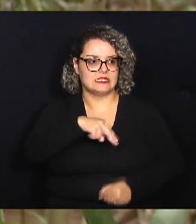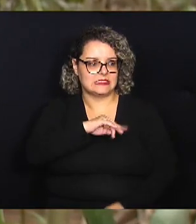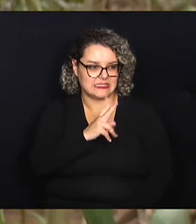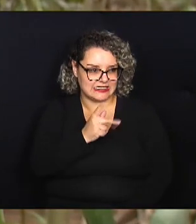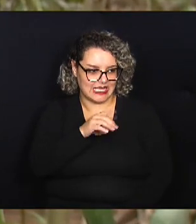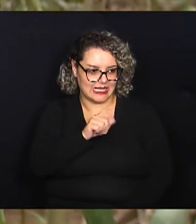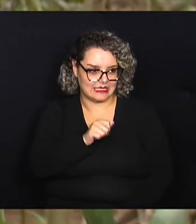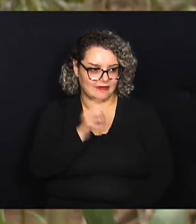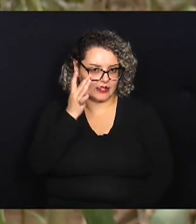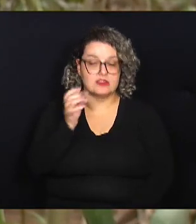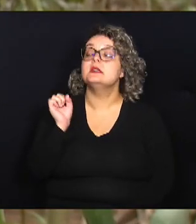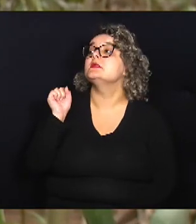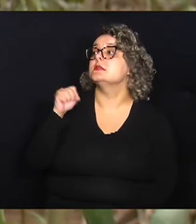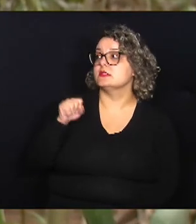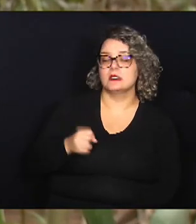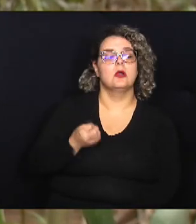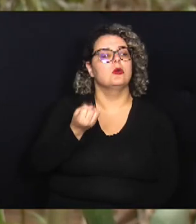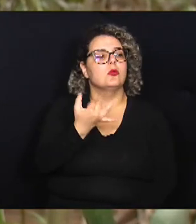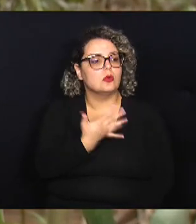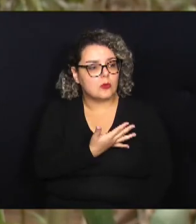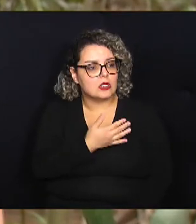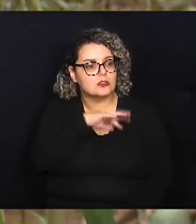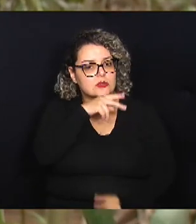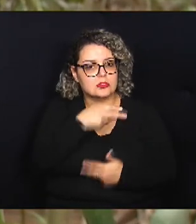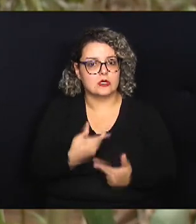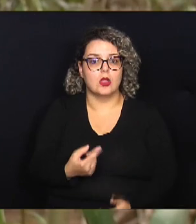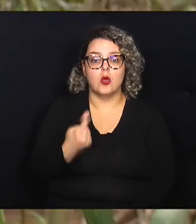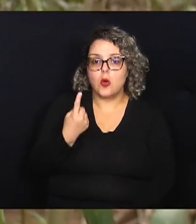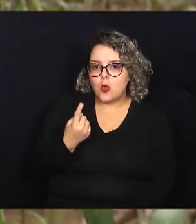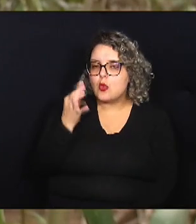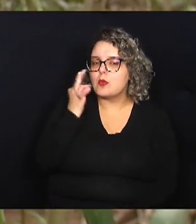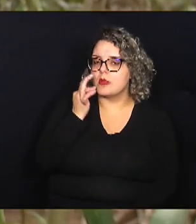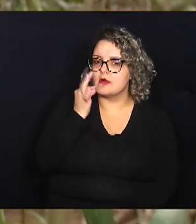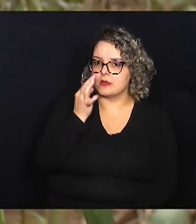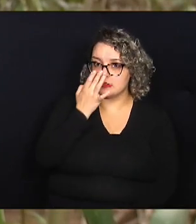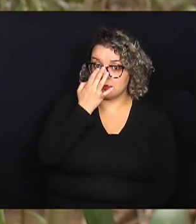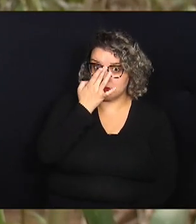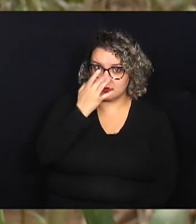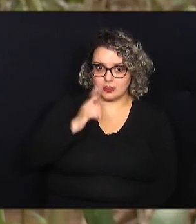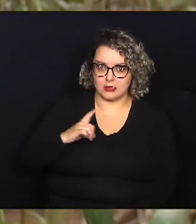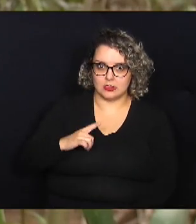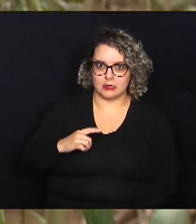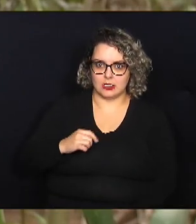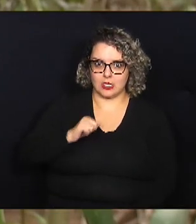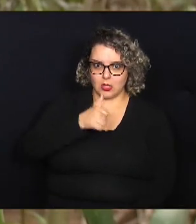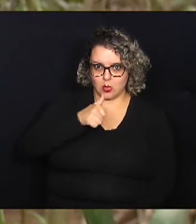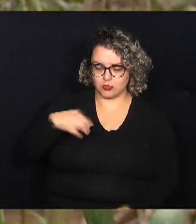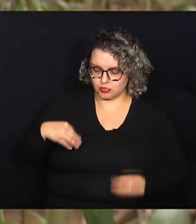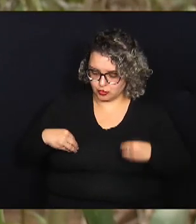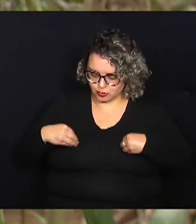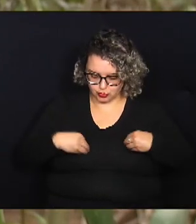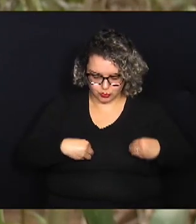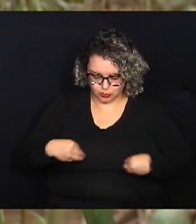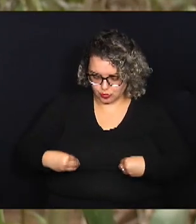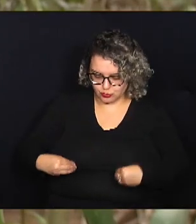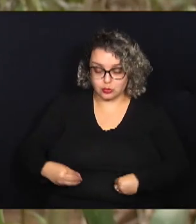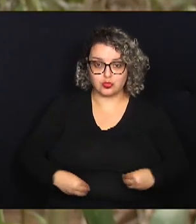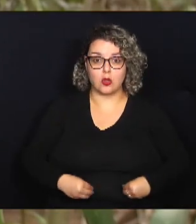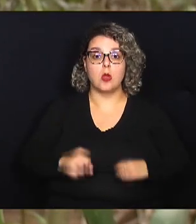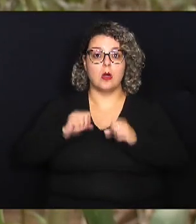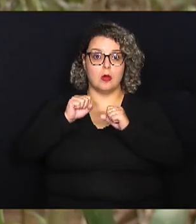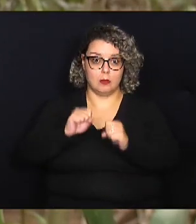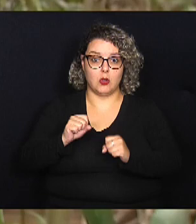fácil? Sim. Quantos animaizinhos? Quantos bebês? Uma fêmea, ela tem 11 tetinhas. E ela pode